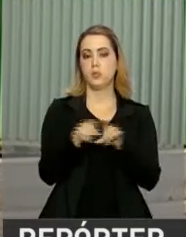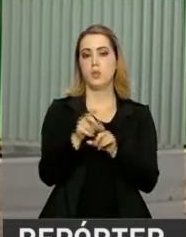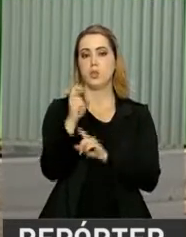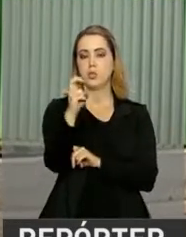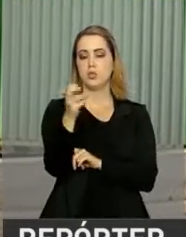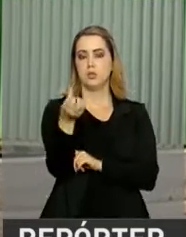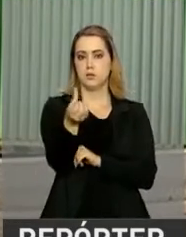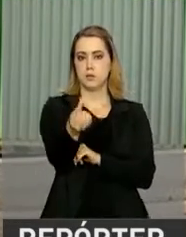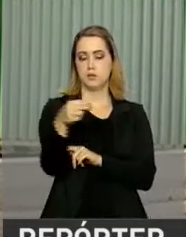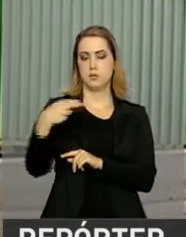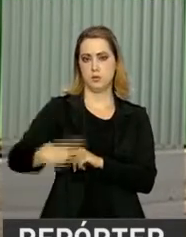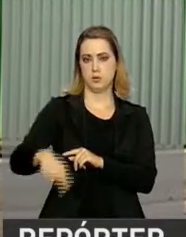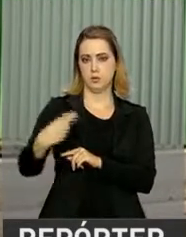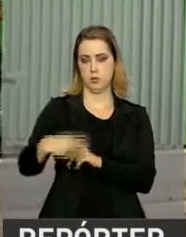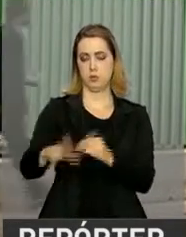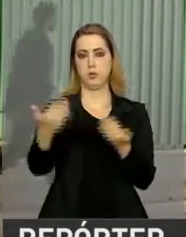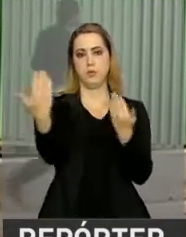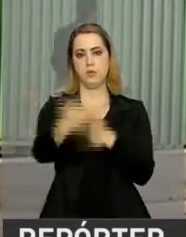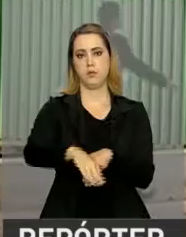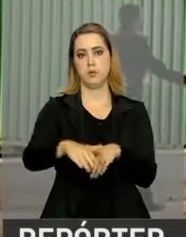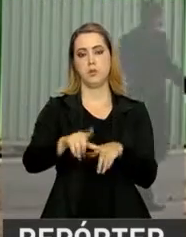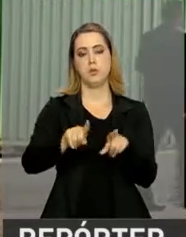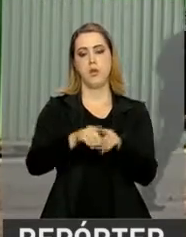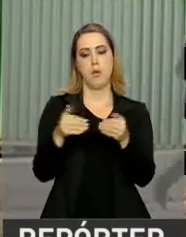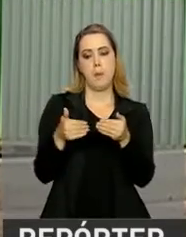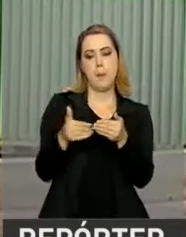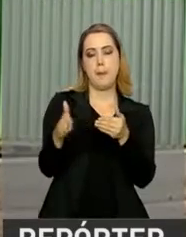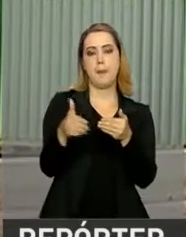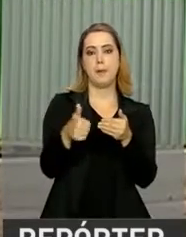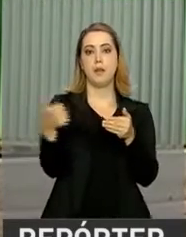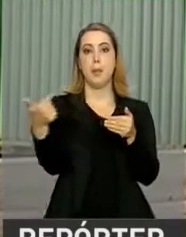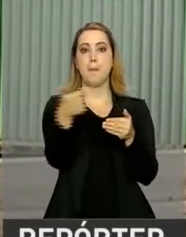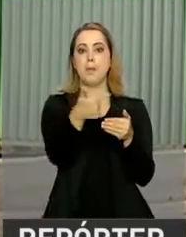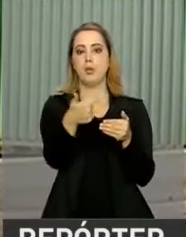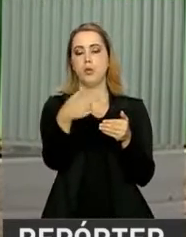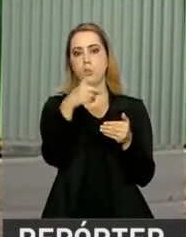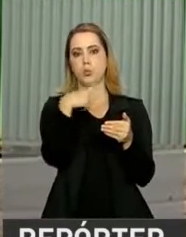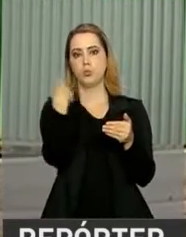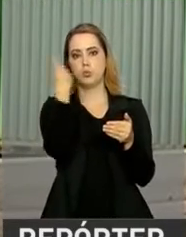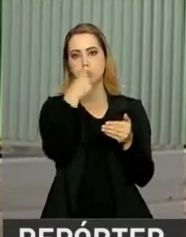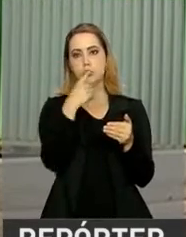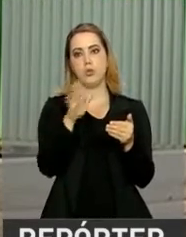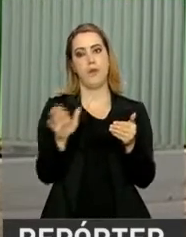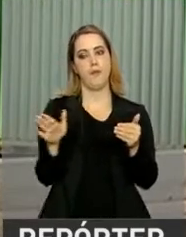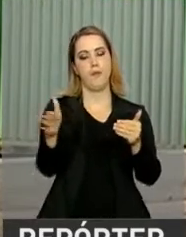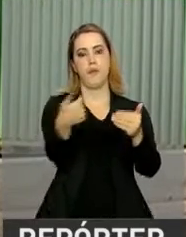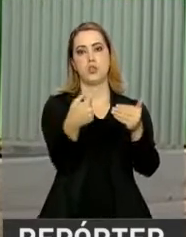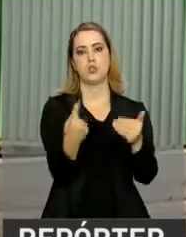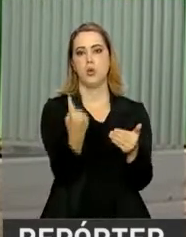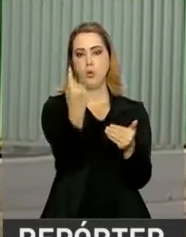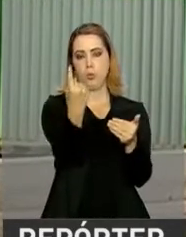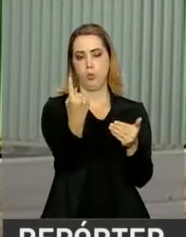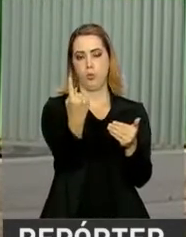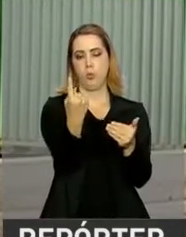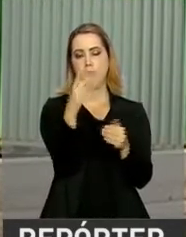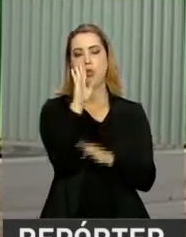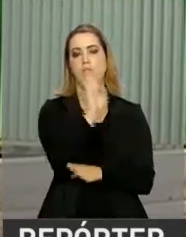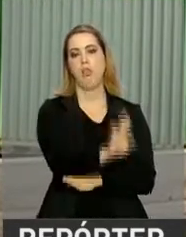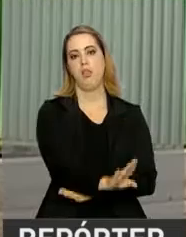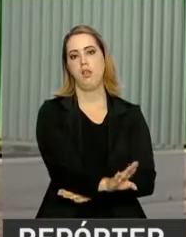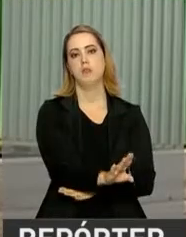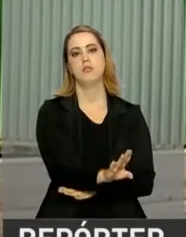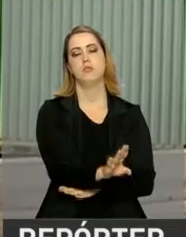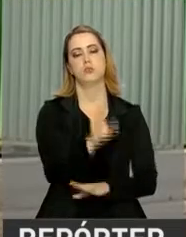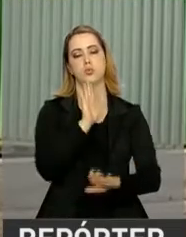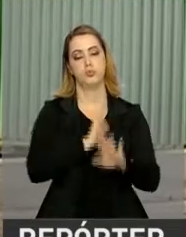novembro. Os portões serão abertos ao meio-dia e serão fechados à 1 hora da tarde. E atenção, todos os